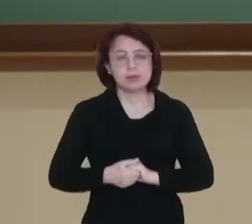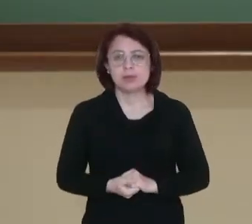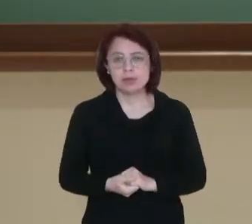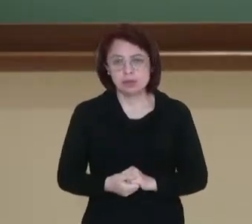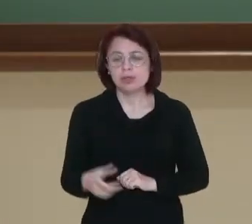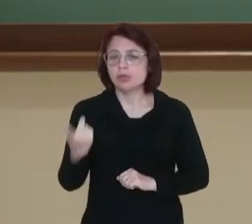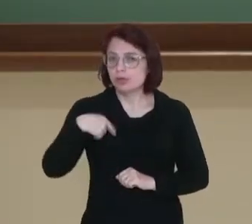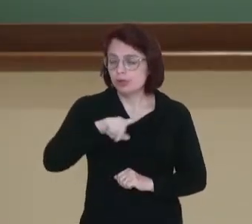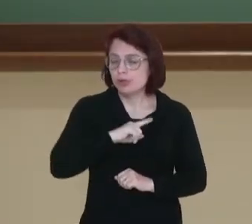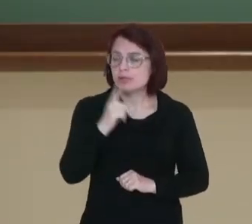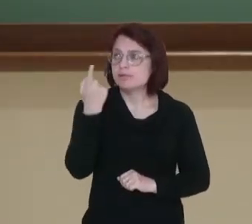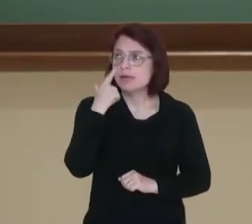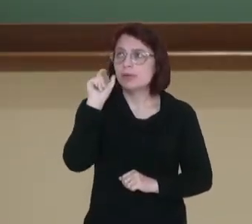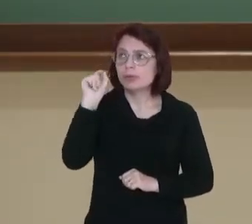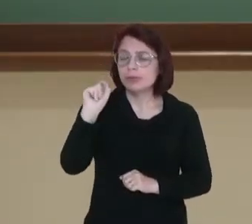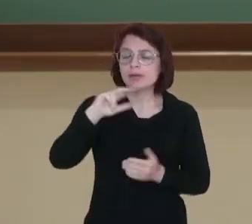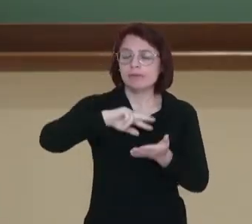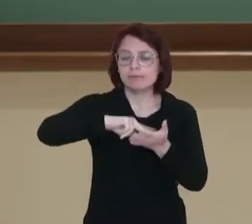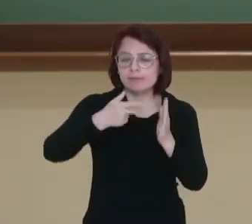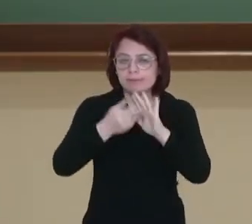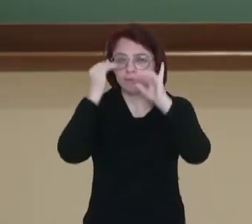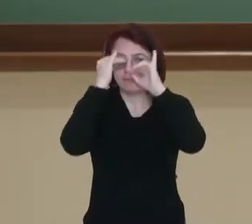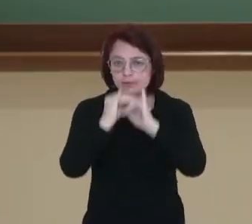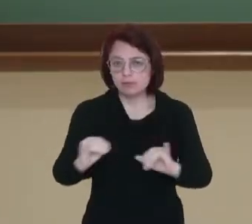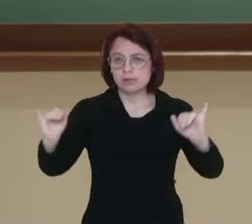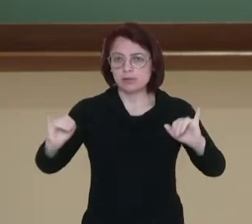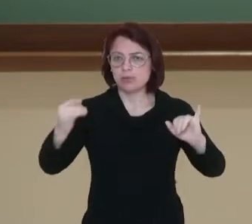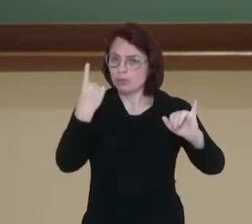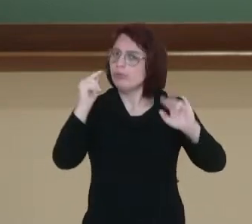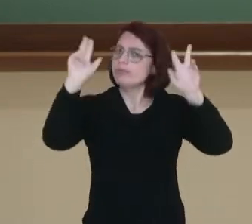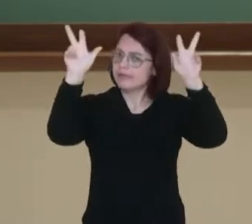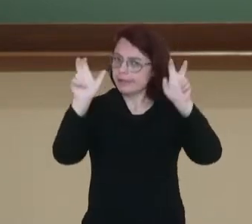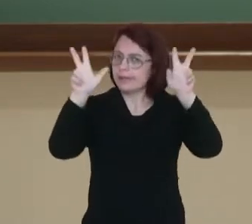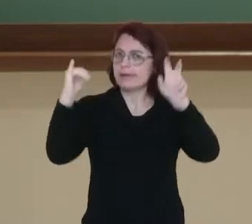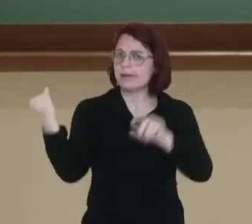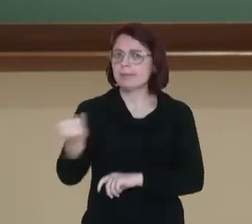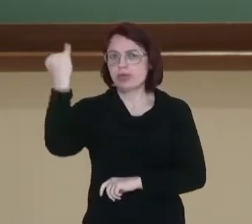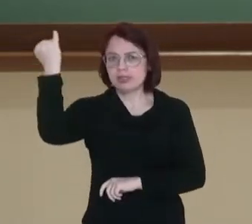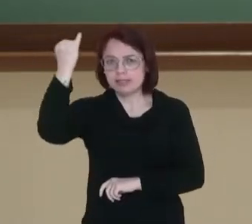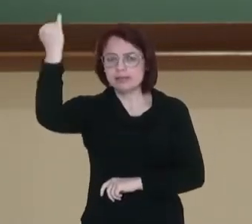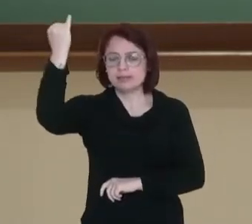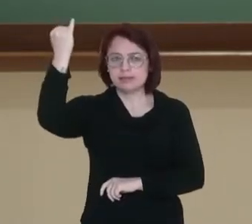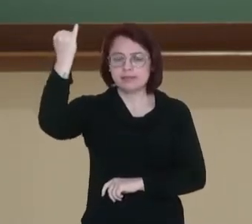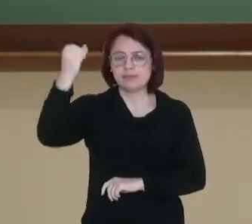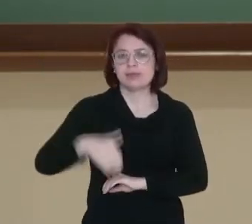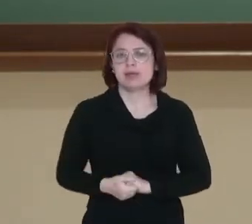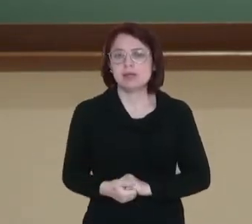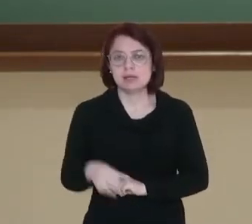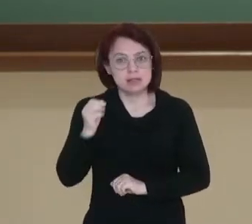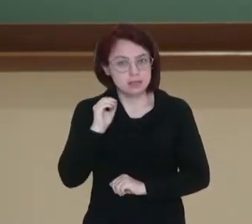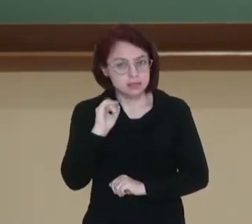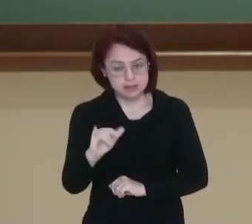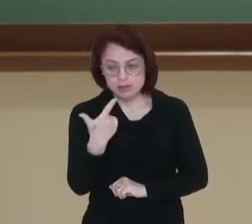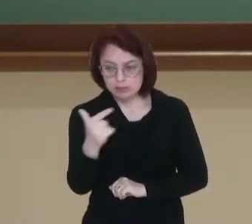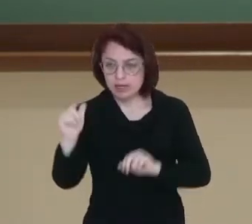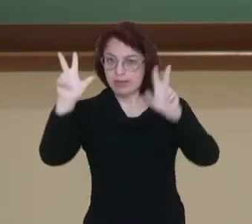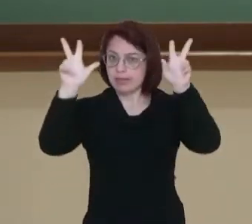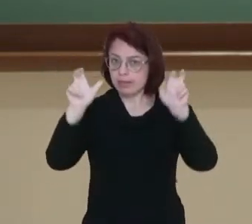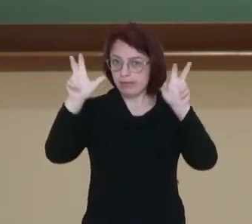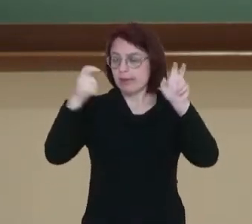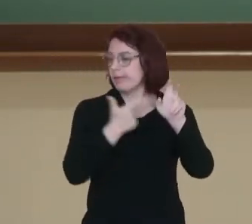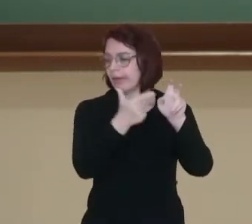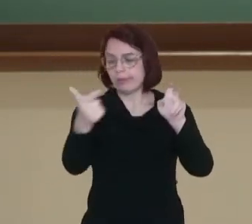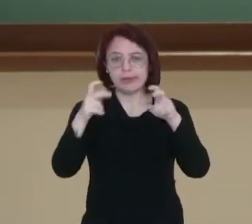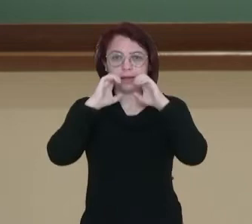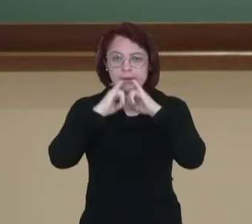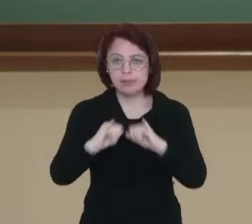sobre o que será a campanha. Claro, né, o tema é muito importante, é crucial. Sem ele, não existe campanha. Né? O que